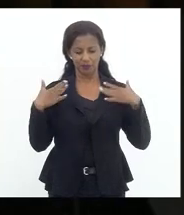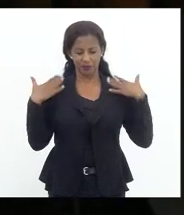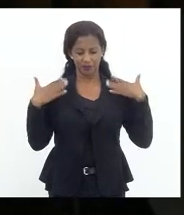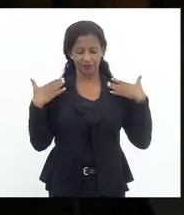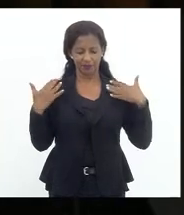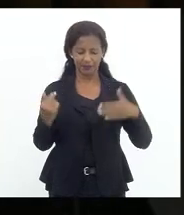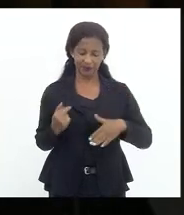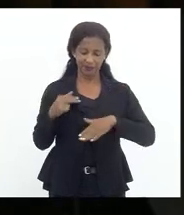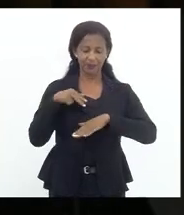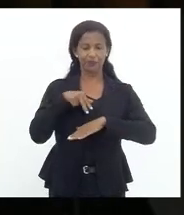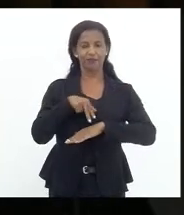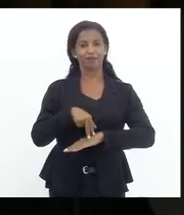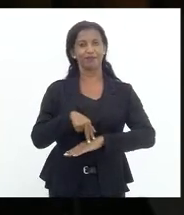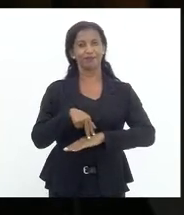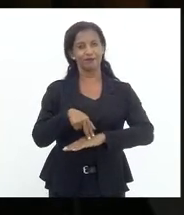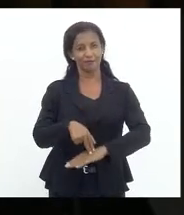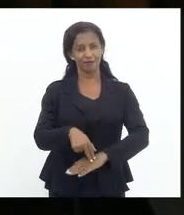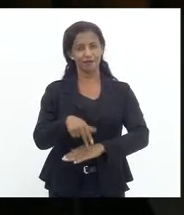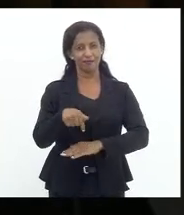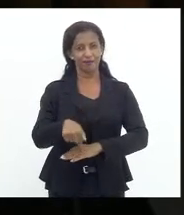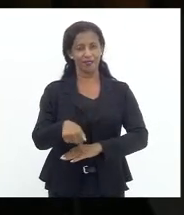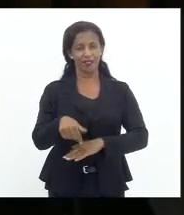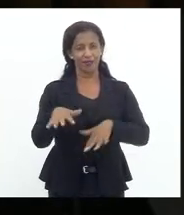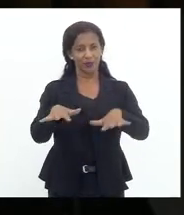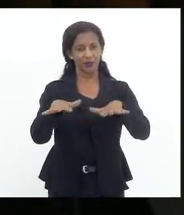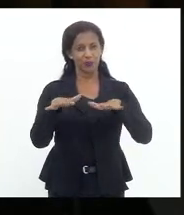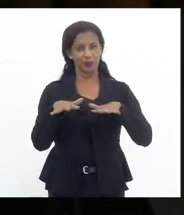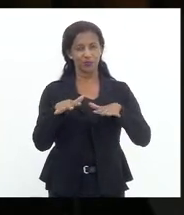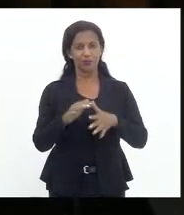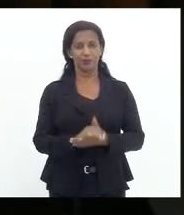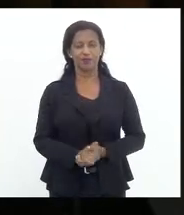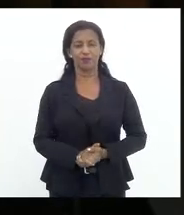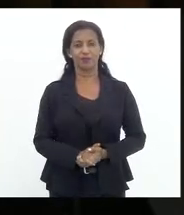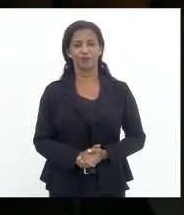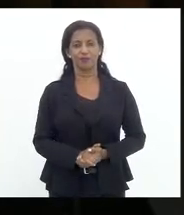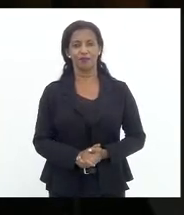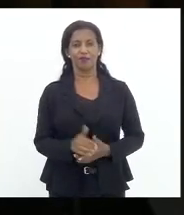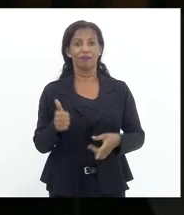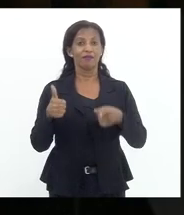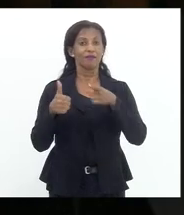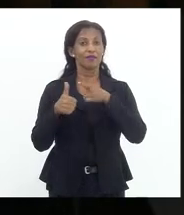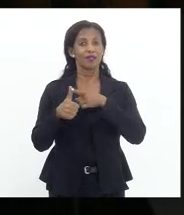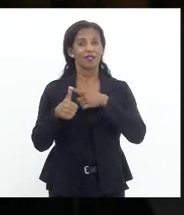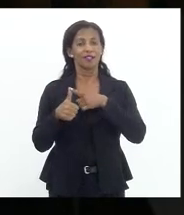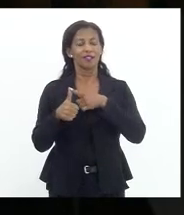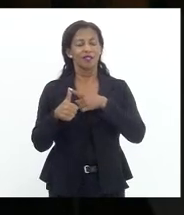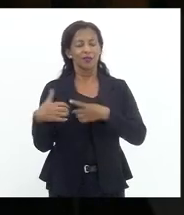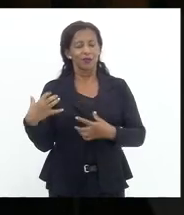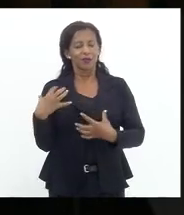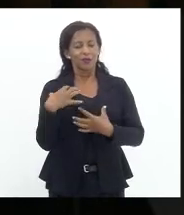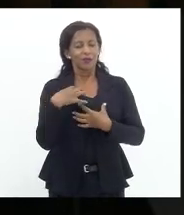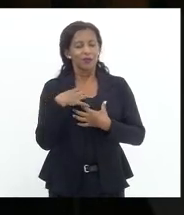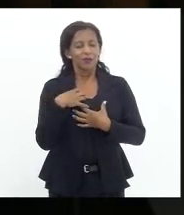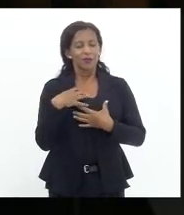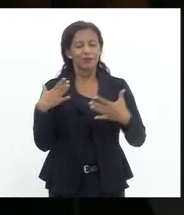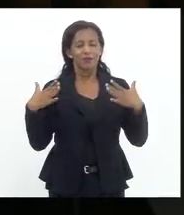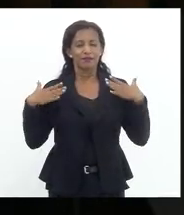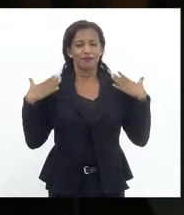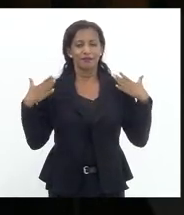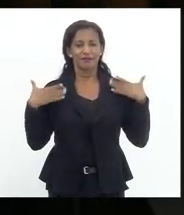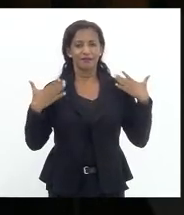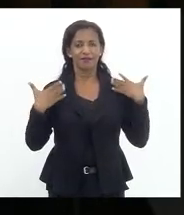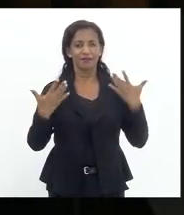subo aqui nesta tribuna para, primeiramente, dizer da minha alegria de poder